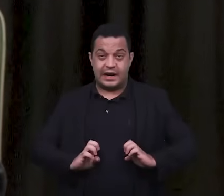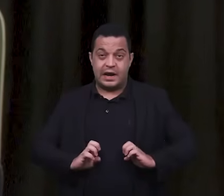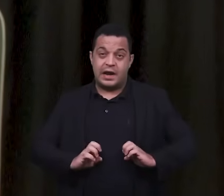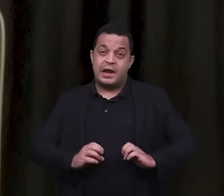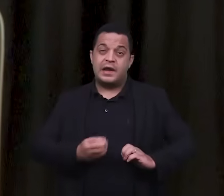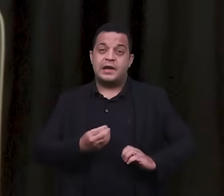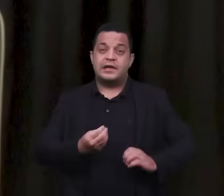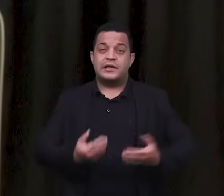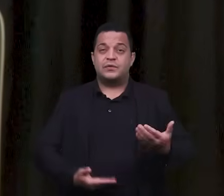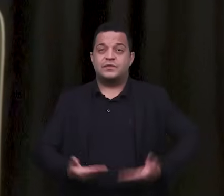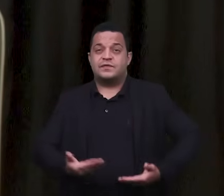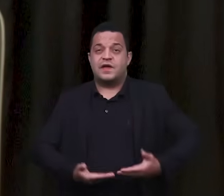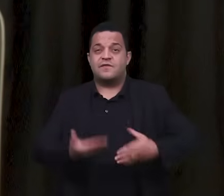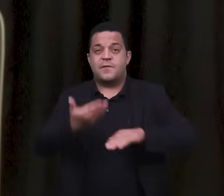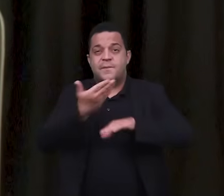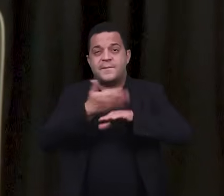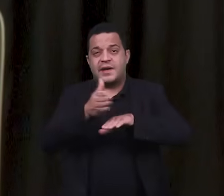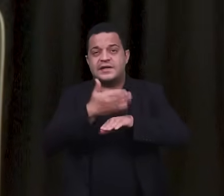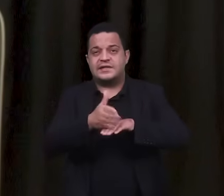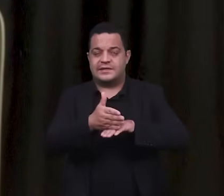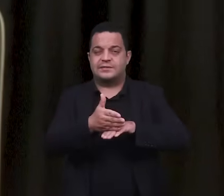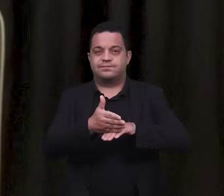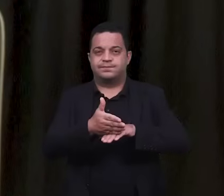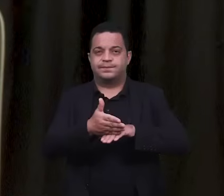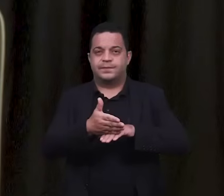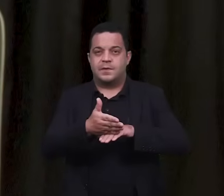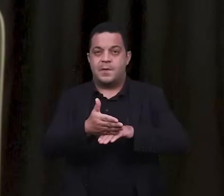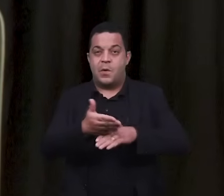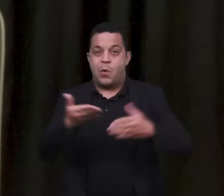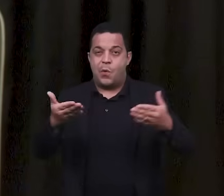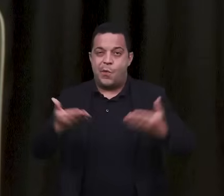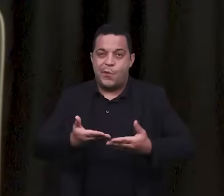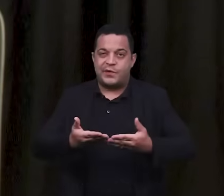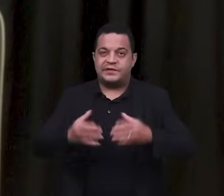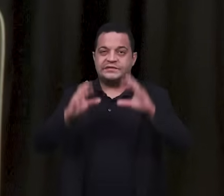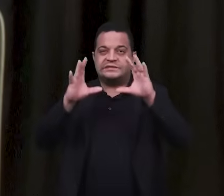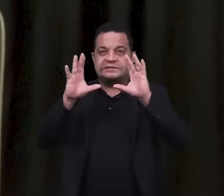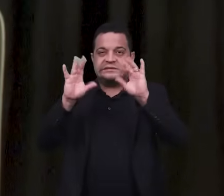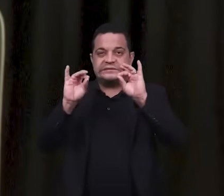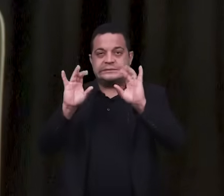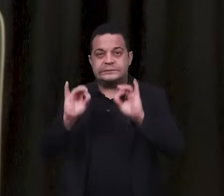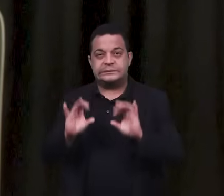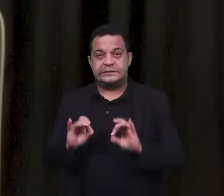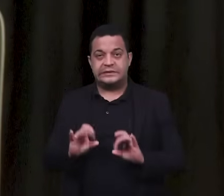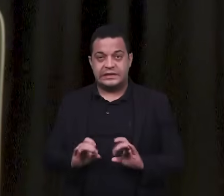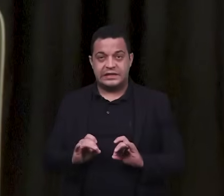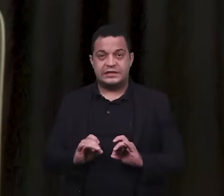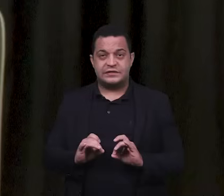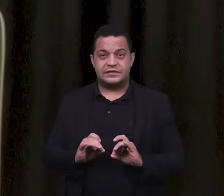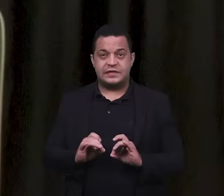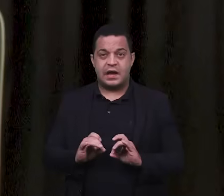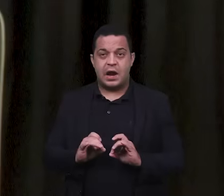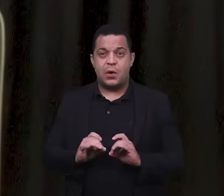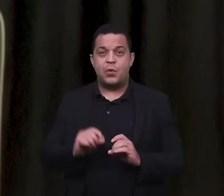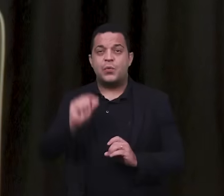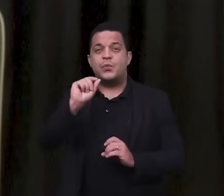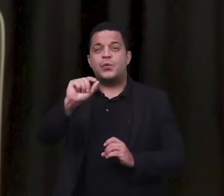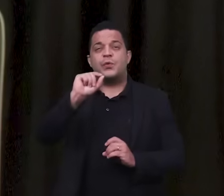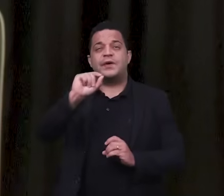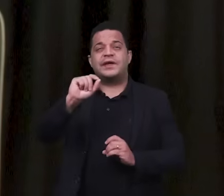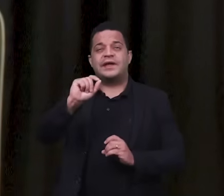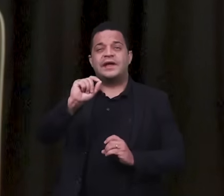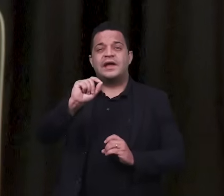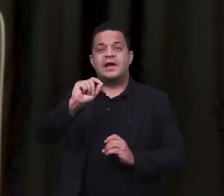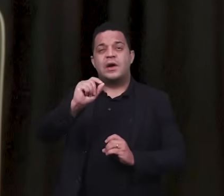E desta vez estamos trazendo a nossa abordagem para a ética na vida de um crente muito especial que